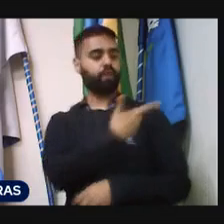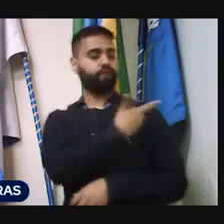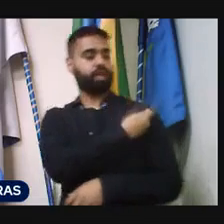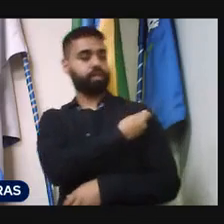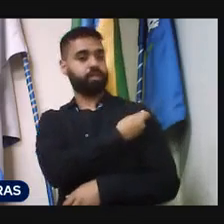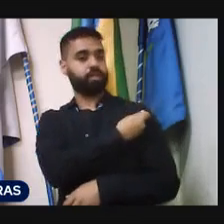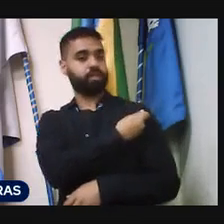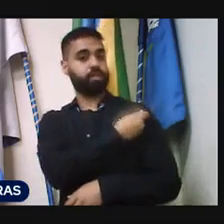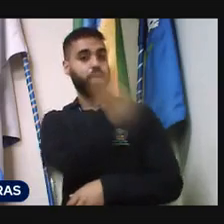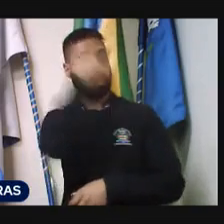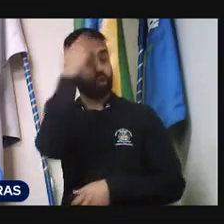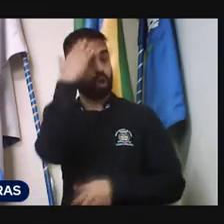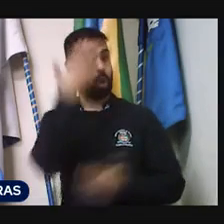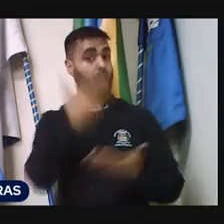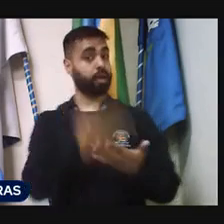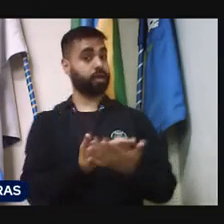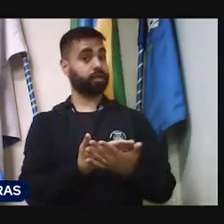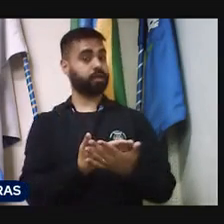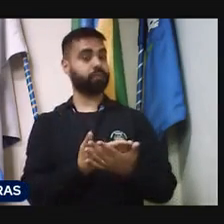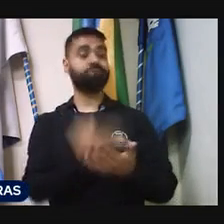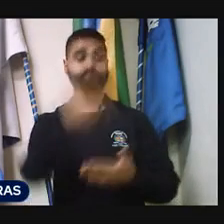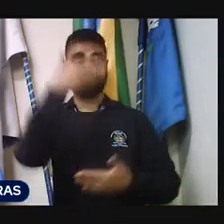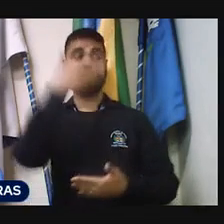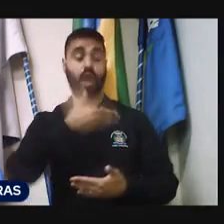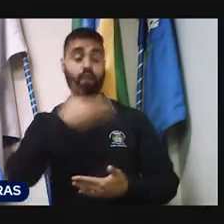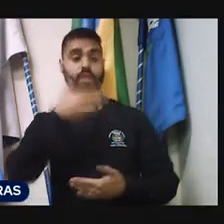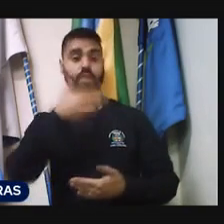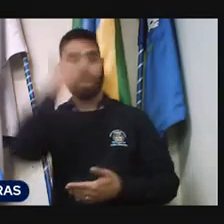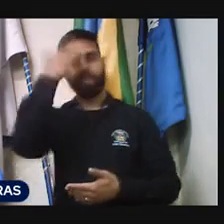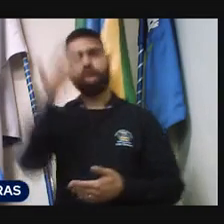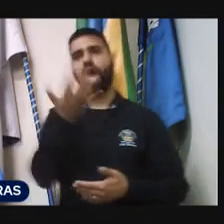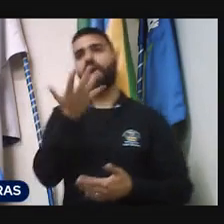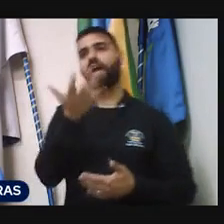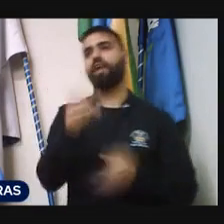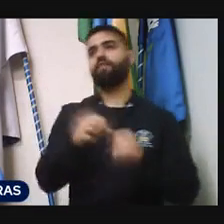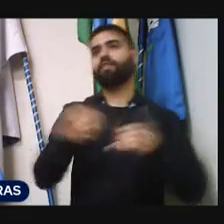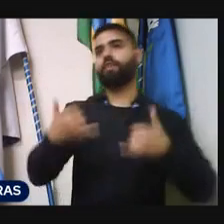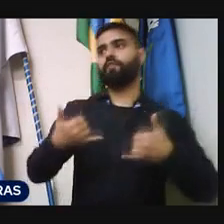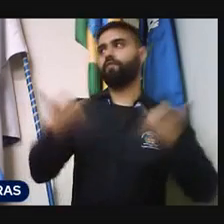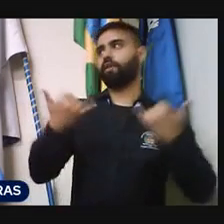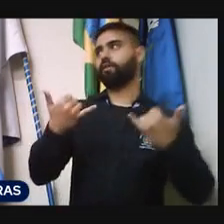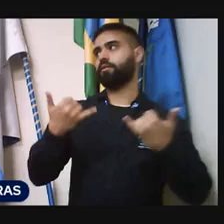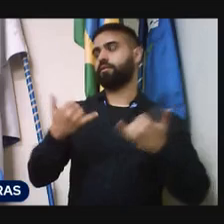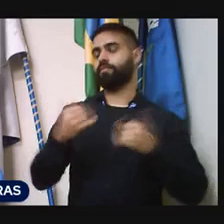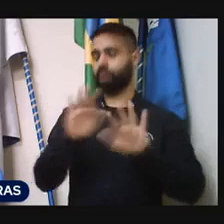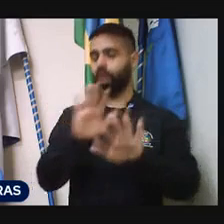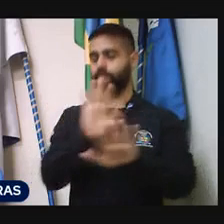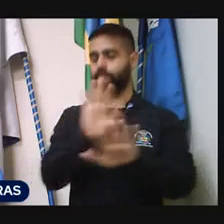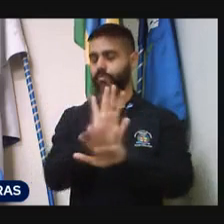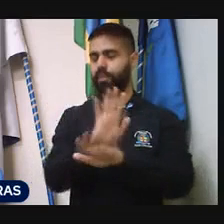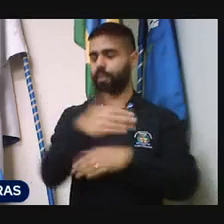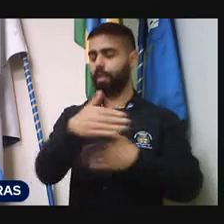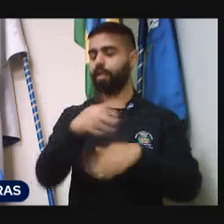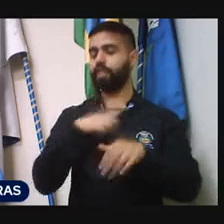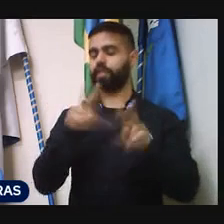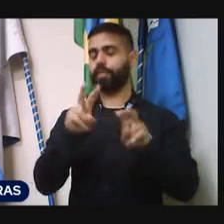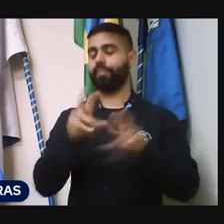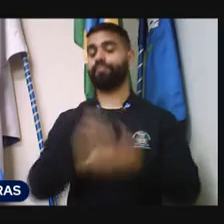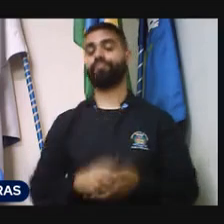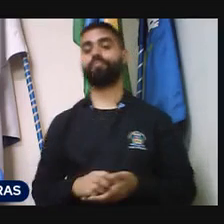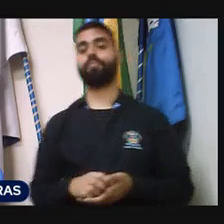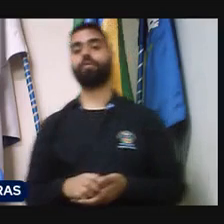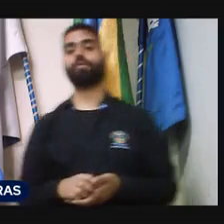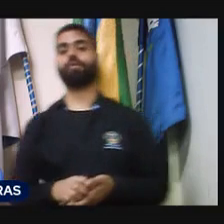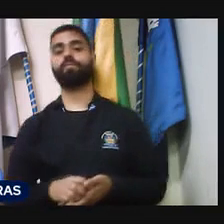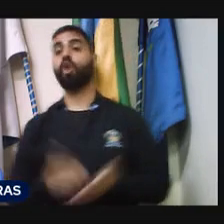para quem não acredita aí E o pessoal querendo festinha eu vou chegar nesse assunto ainda hoje nós estamos